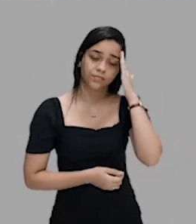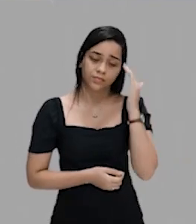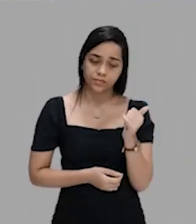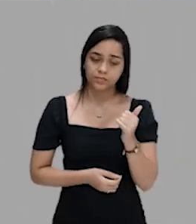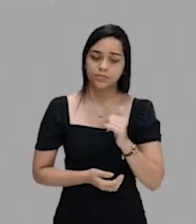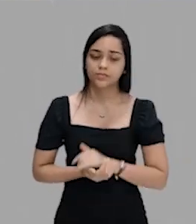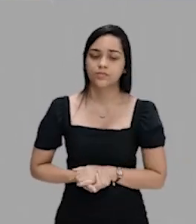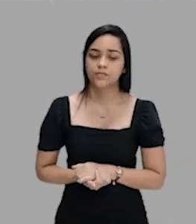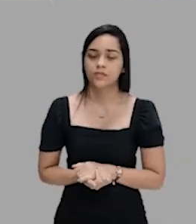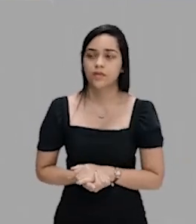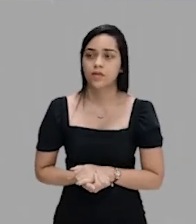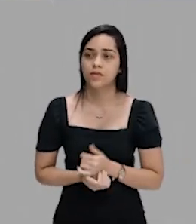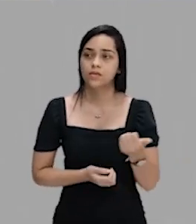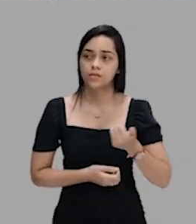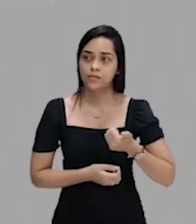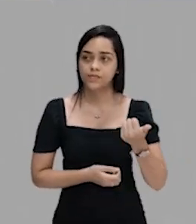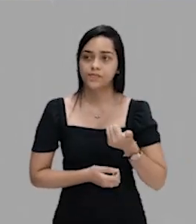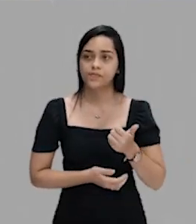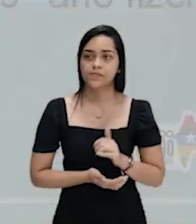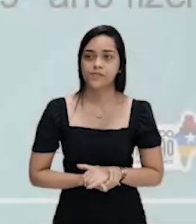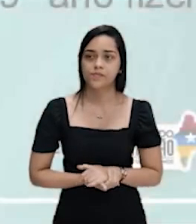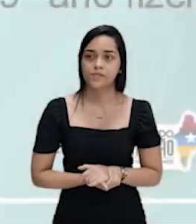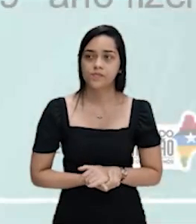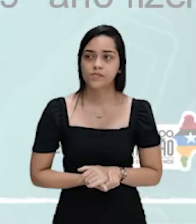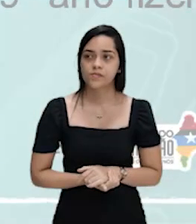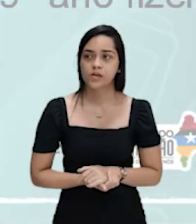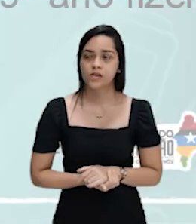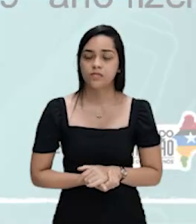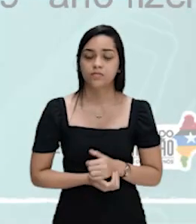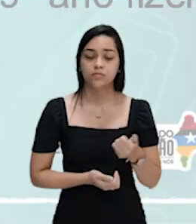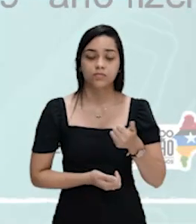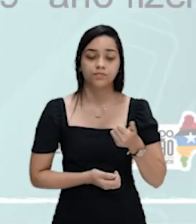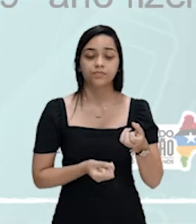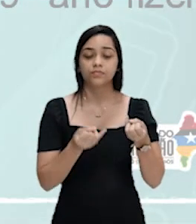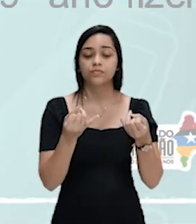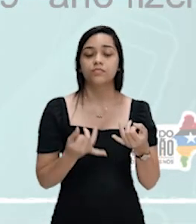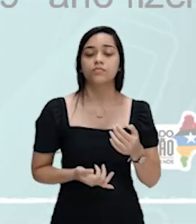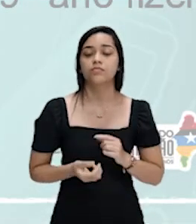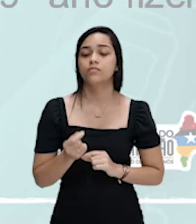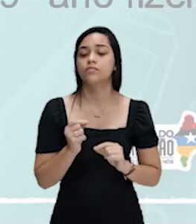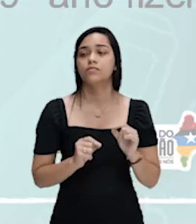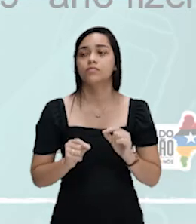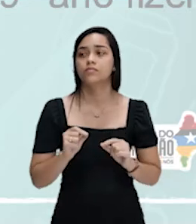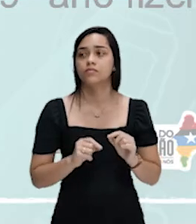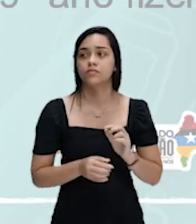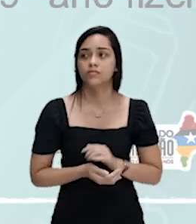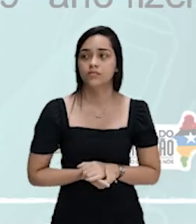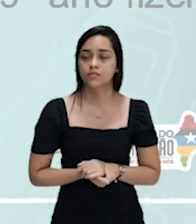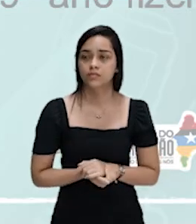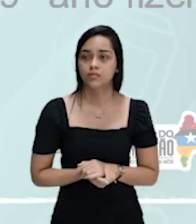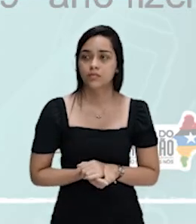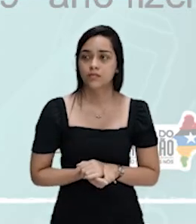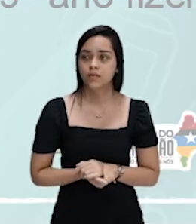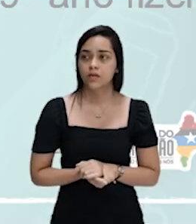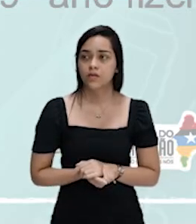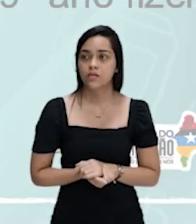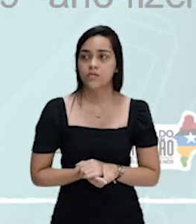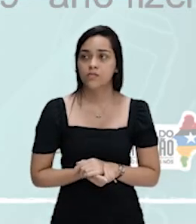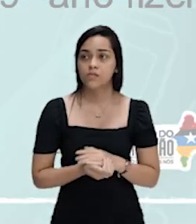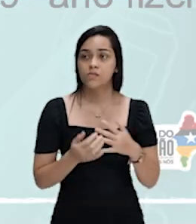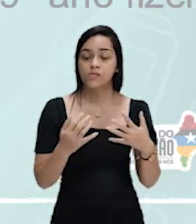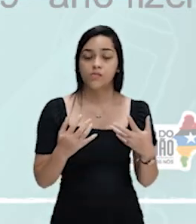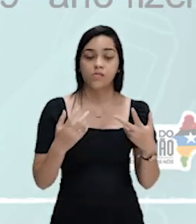sabe é a primeira tá a primeira que diz o seguinte a primeira frase indica ó